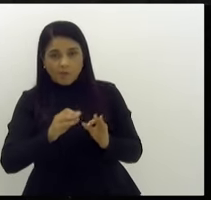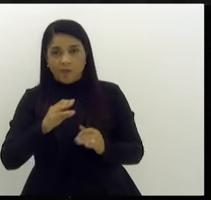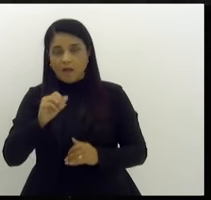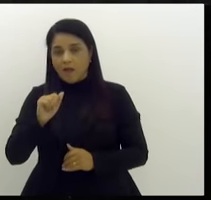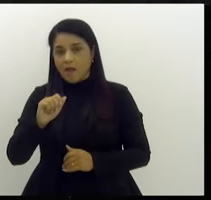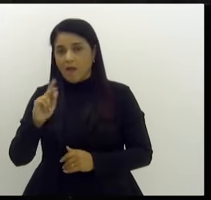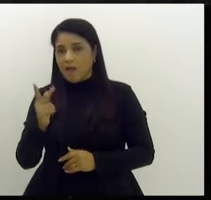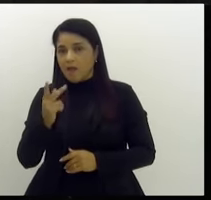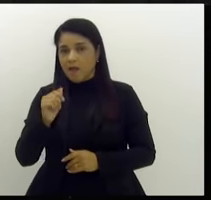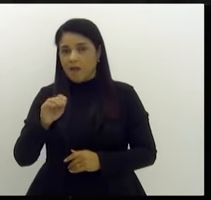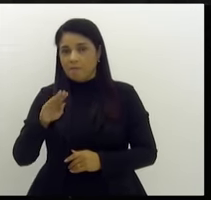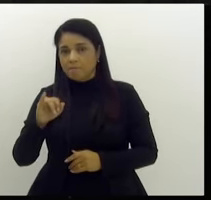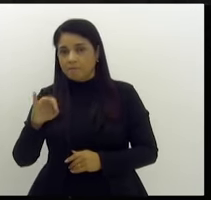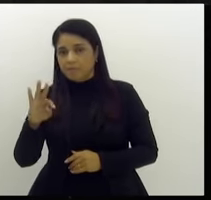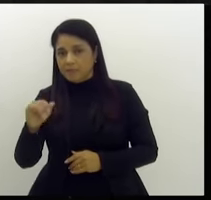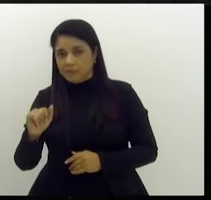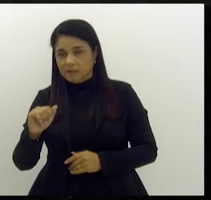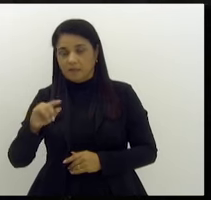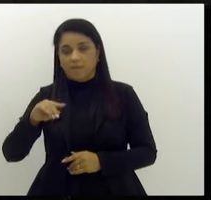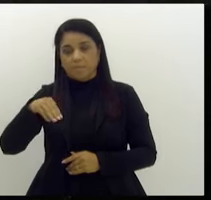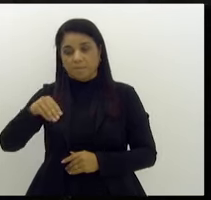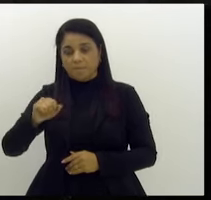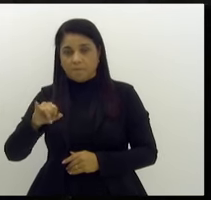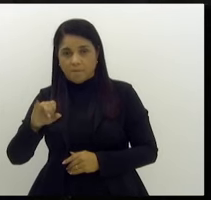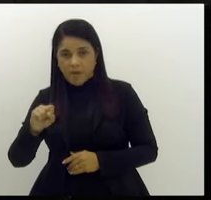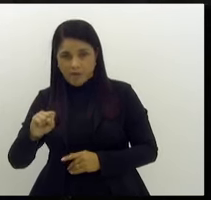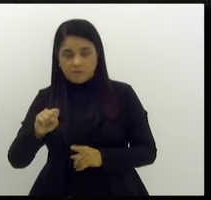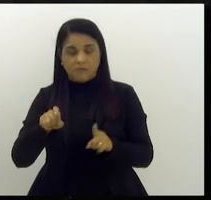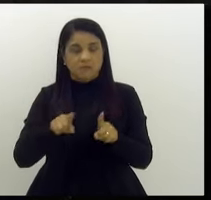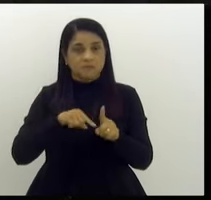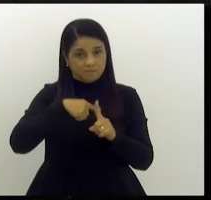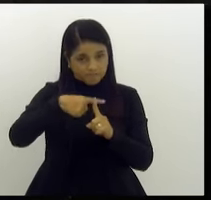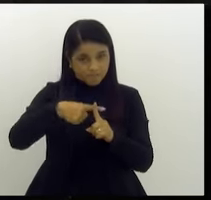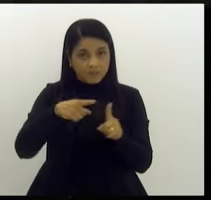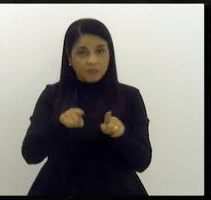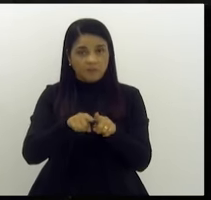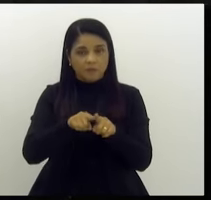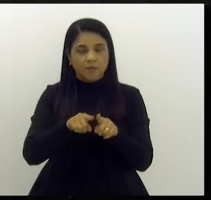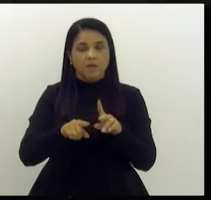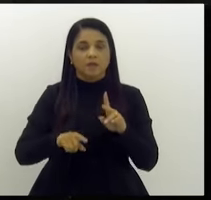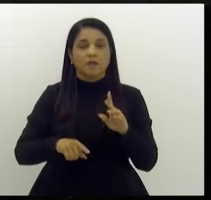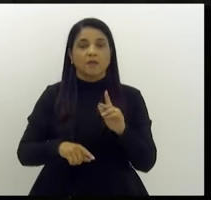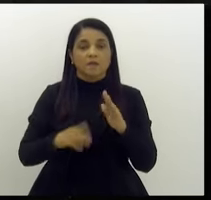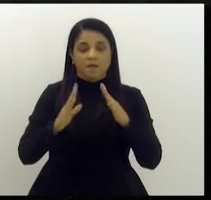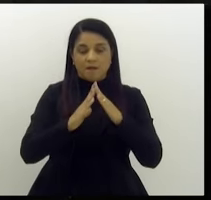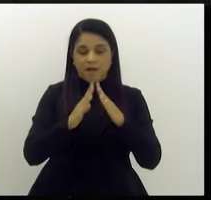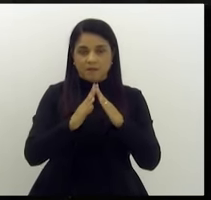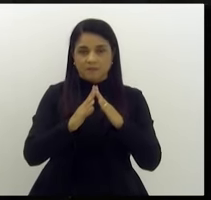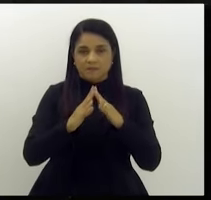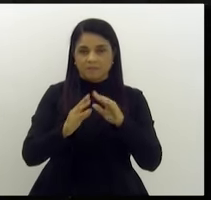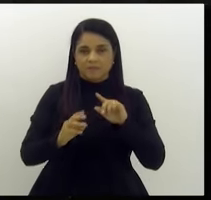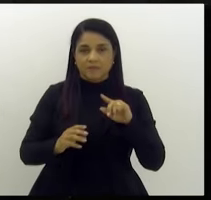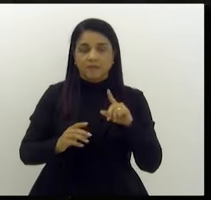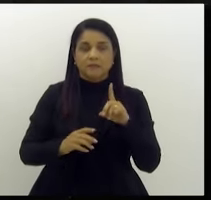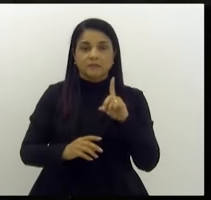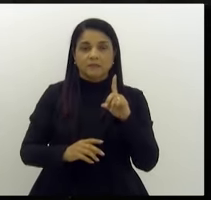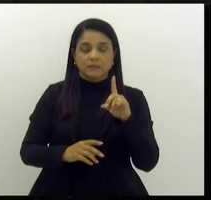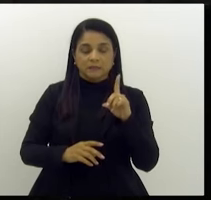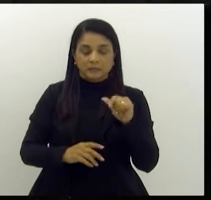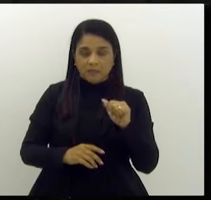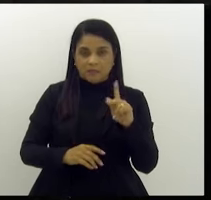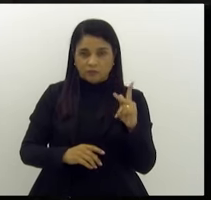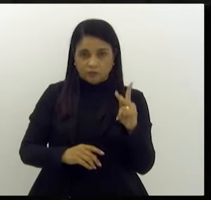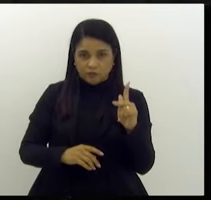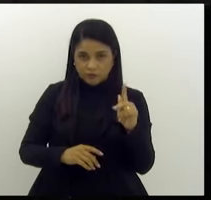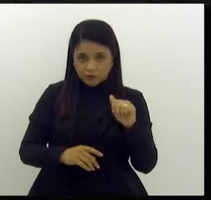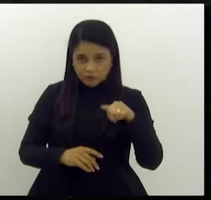da gente não irão suprimir esse déficit e não t tirarão 31,9 milhões